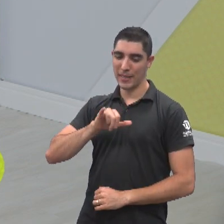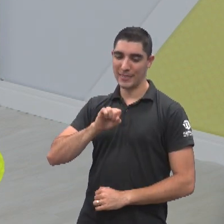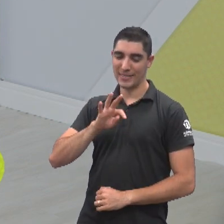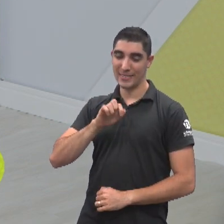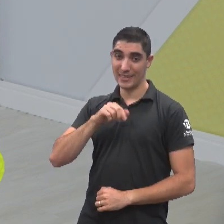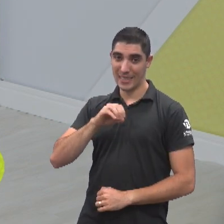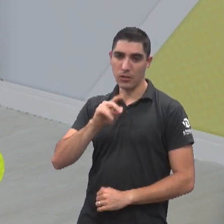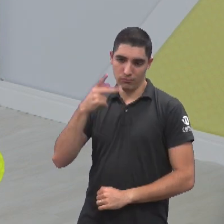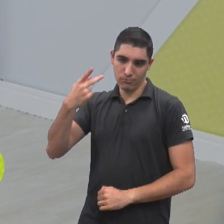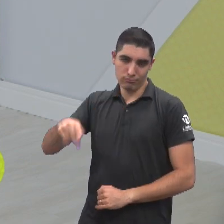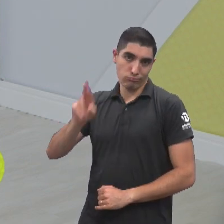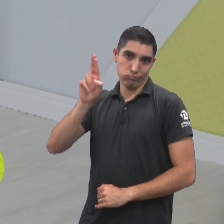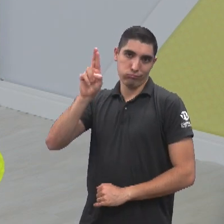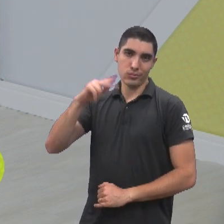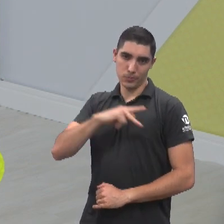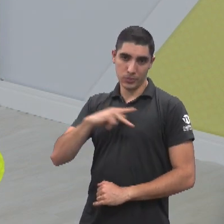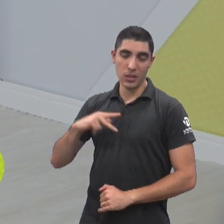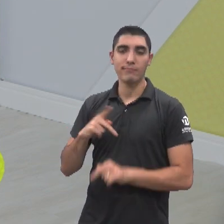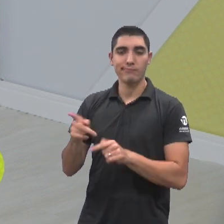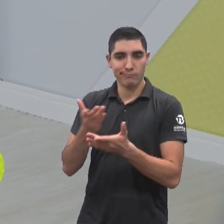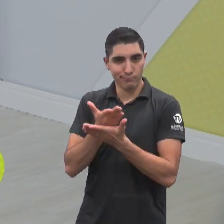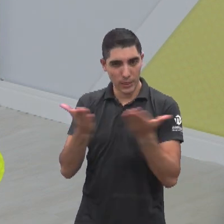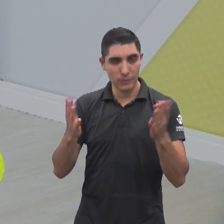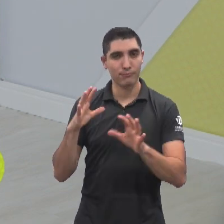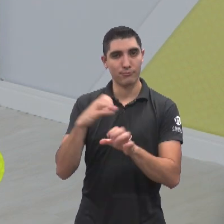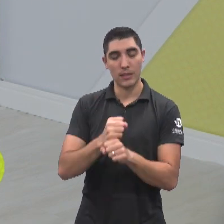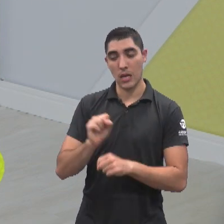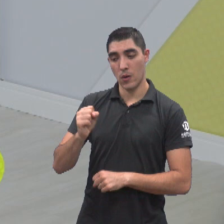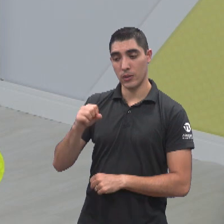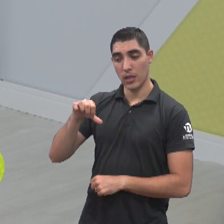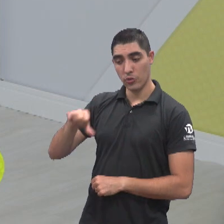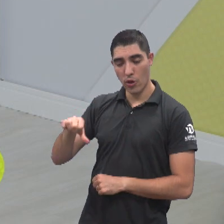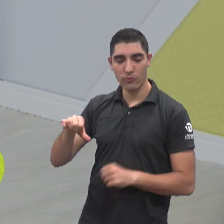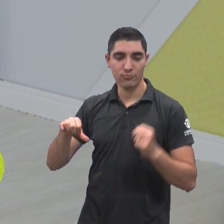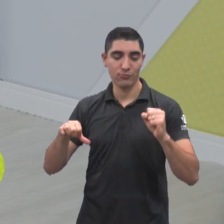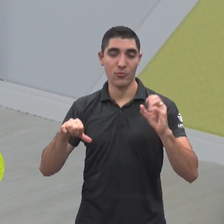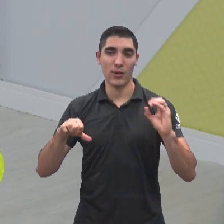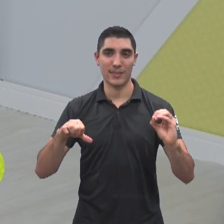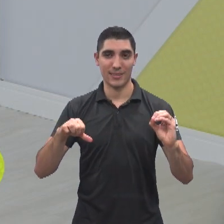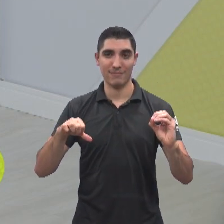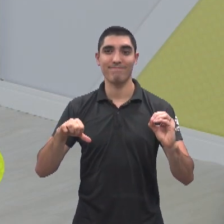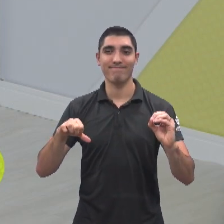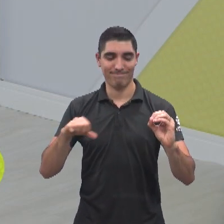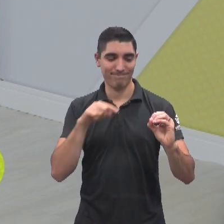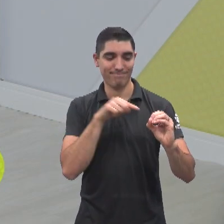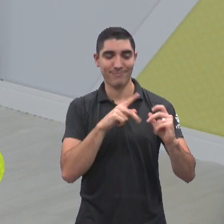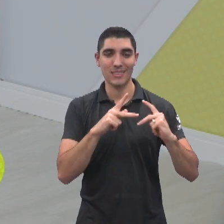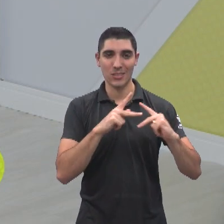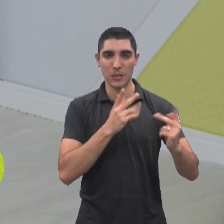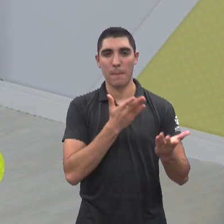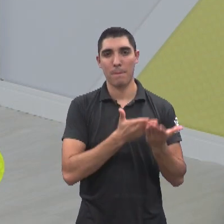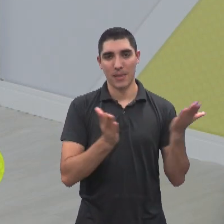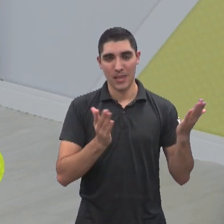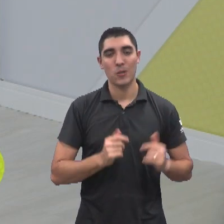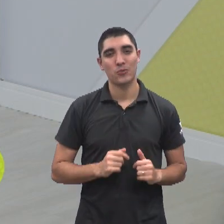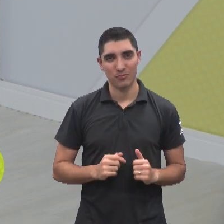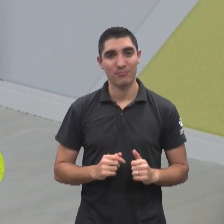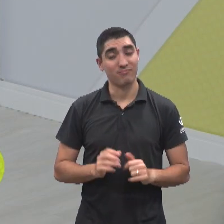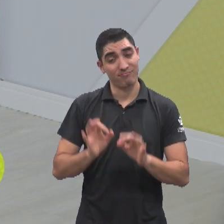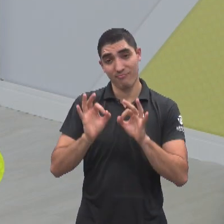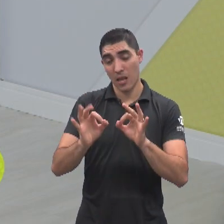pelo placar de 89-80, Brunão. A gente está vendo imagens aí do jogo. São José foi dominado